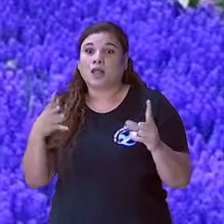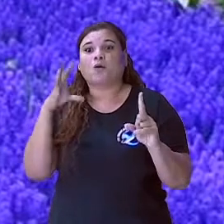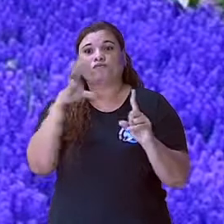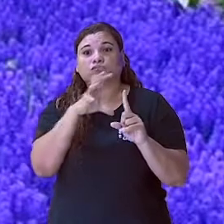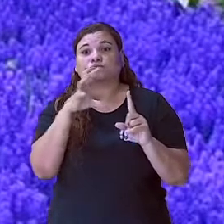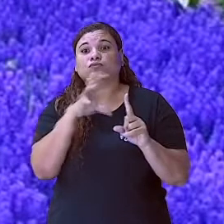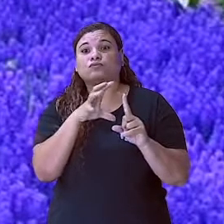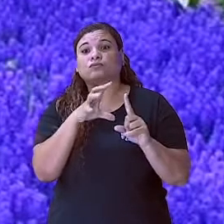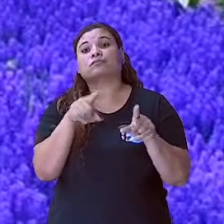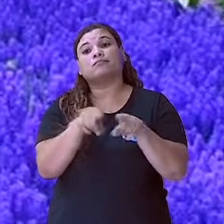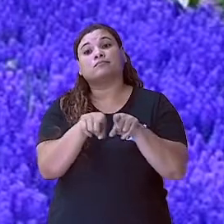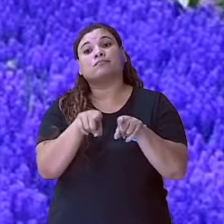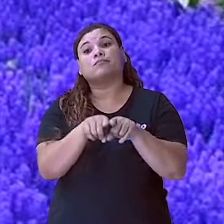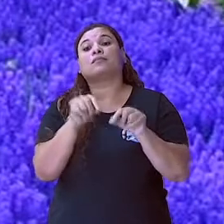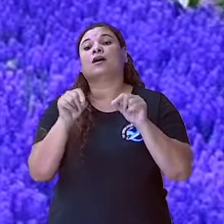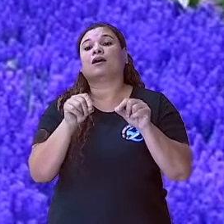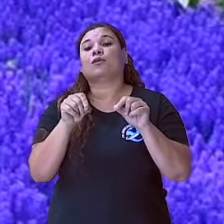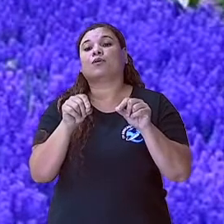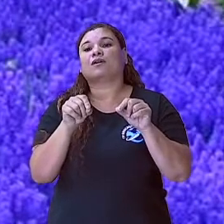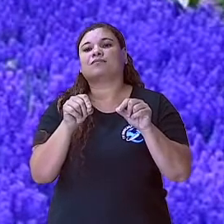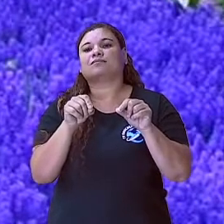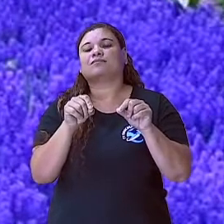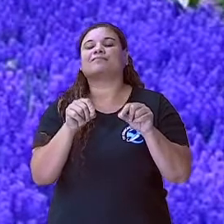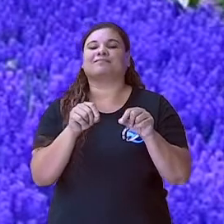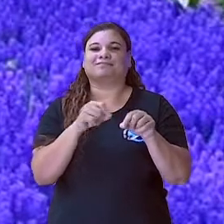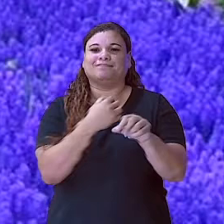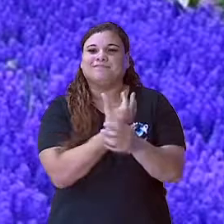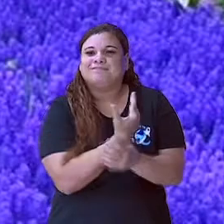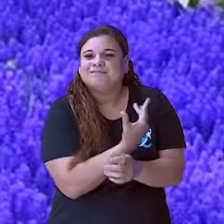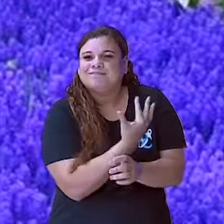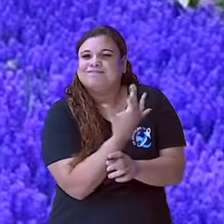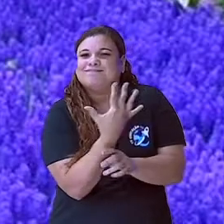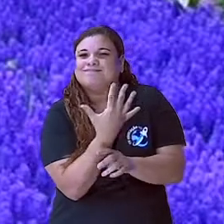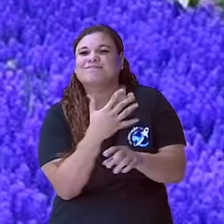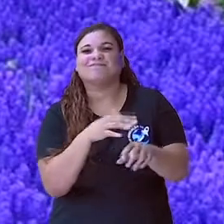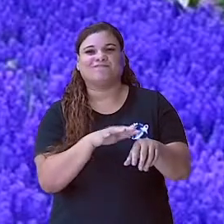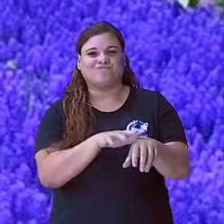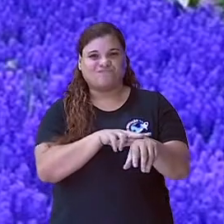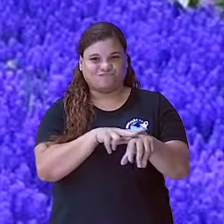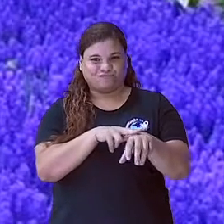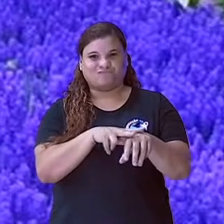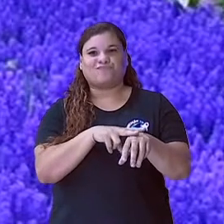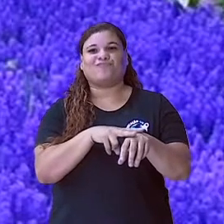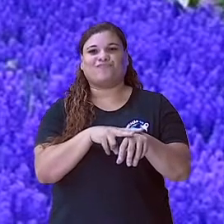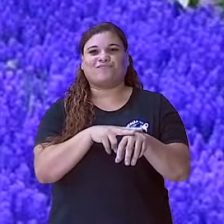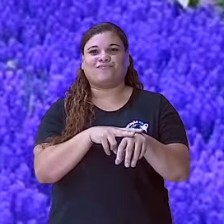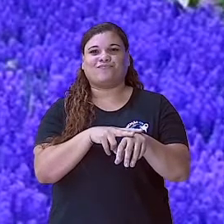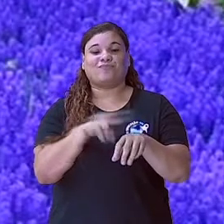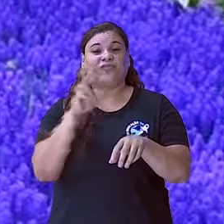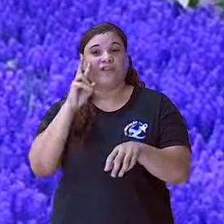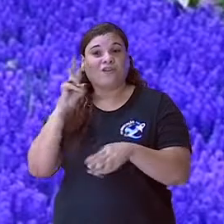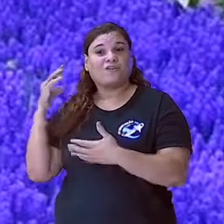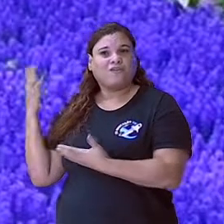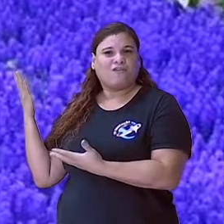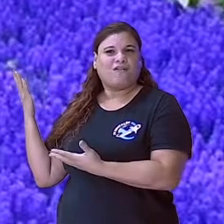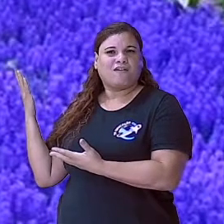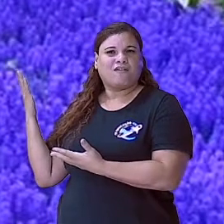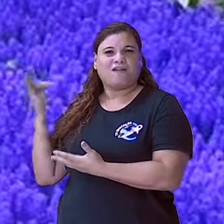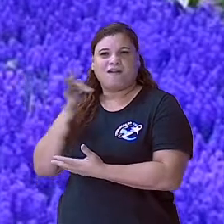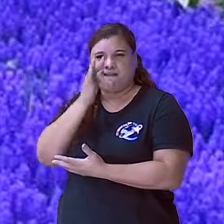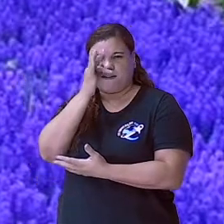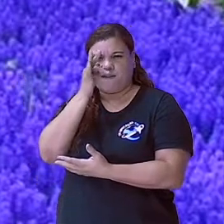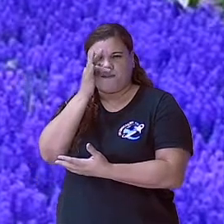uma foto, uma imagem da Holanda, e as tulipas, que representam bem